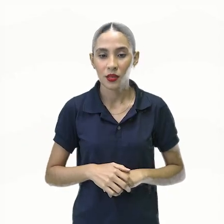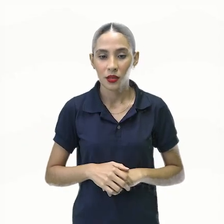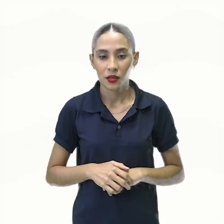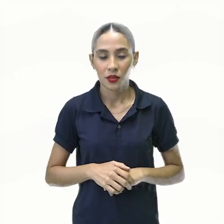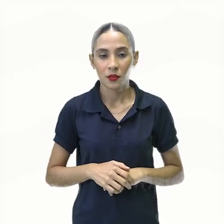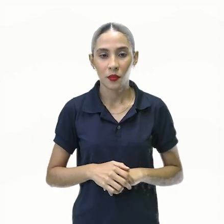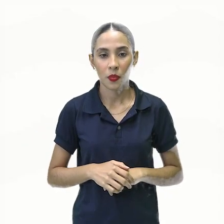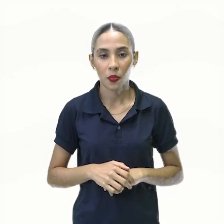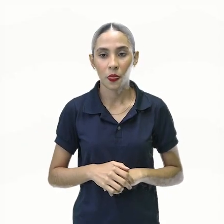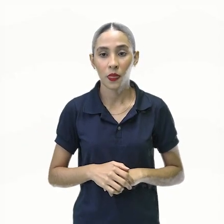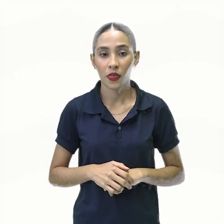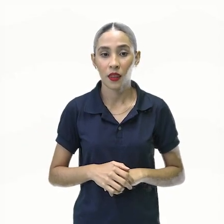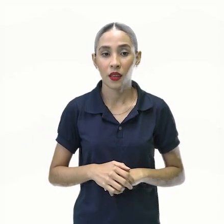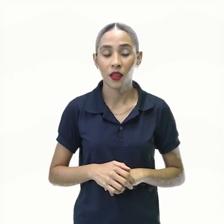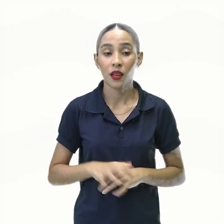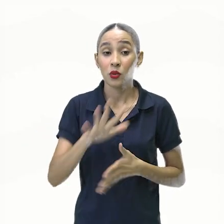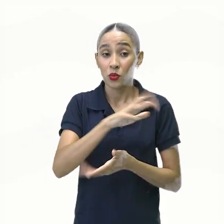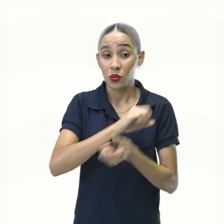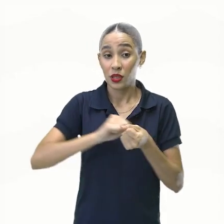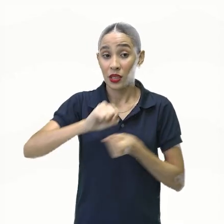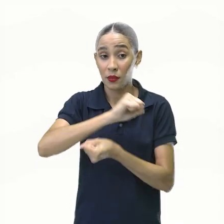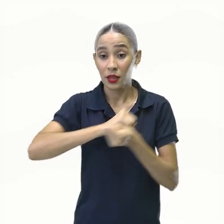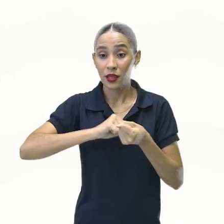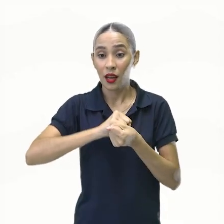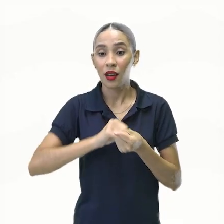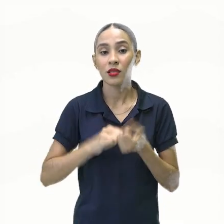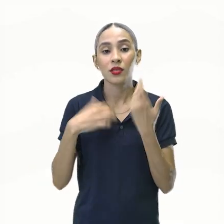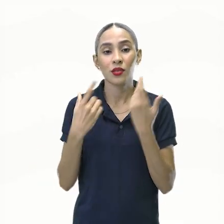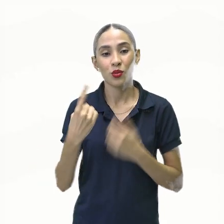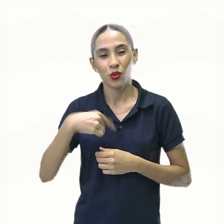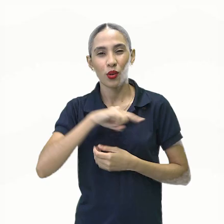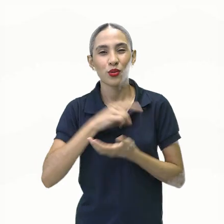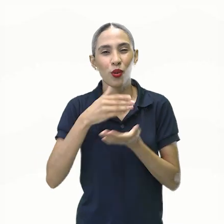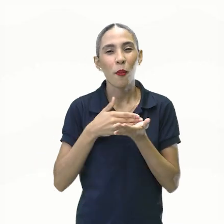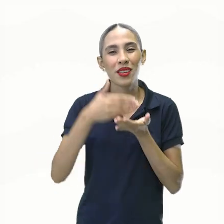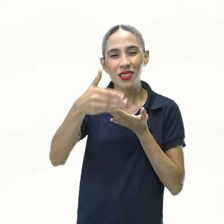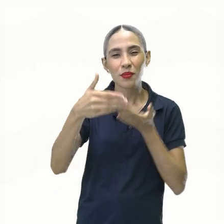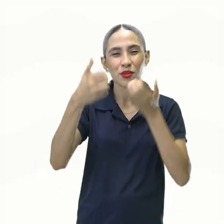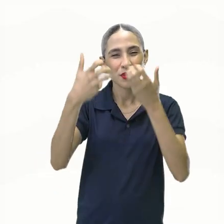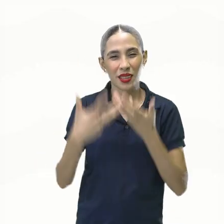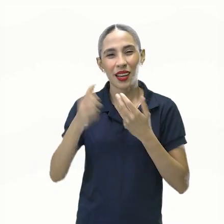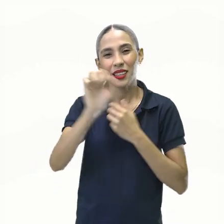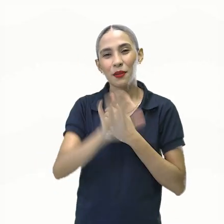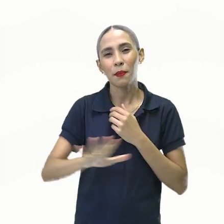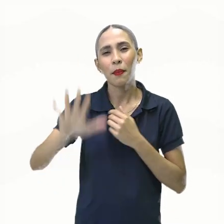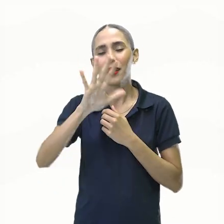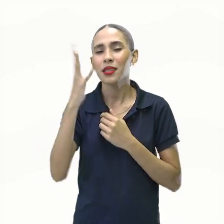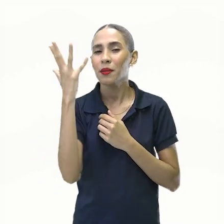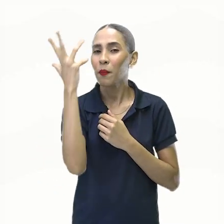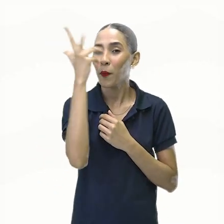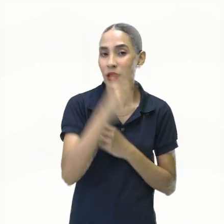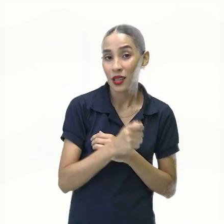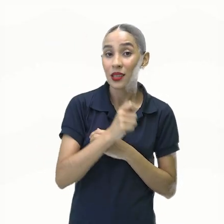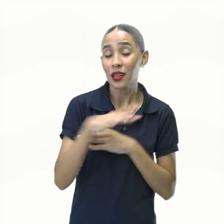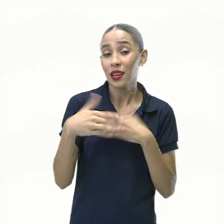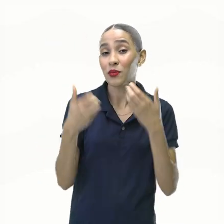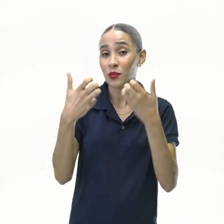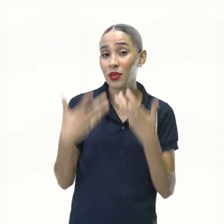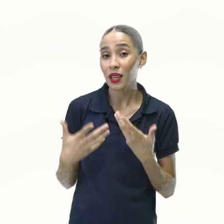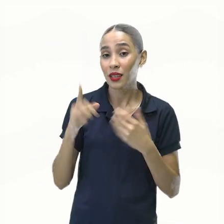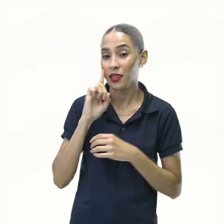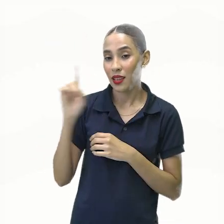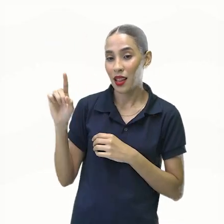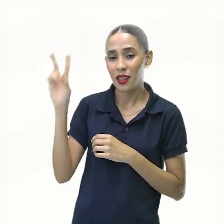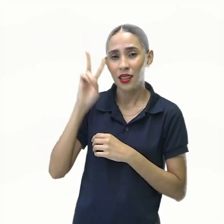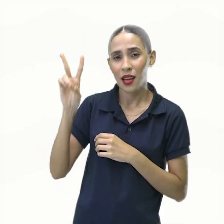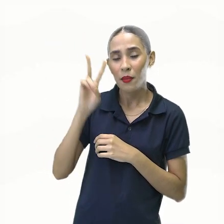sustentabilidade. E a sustentabilidade, quando nós iniciamos naquela imagem muito bonita, como eu falei